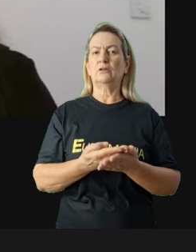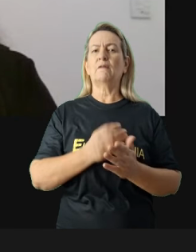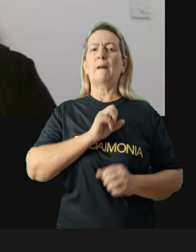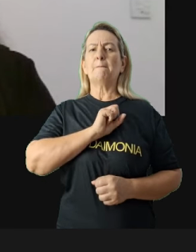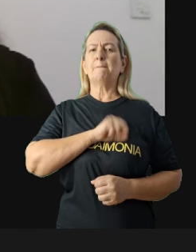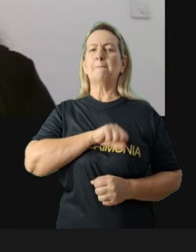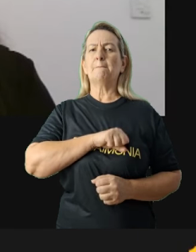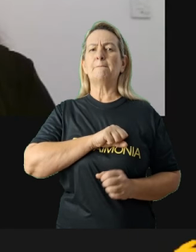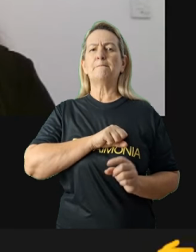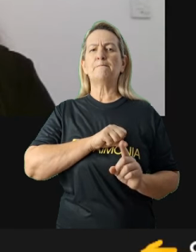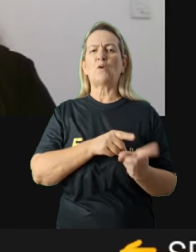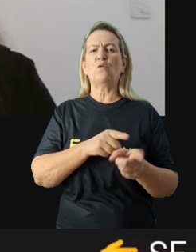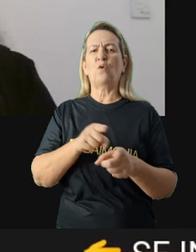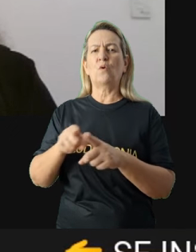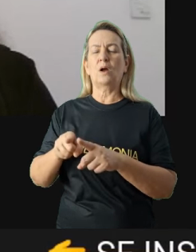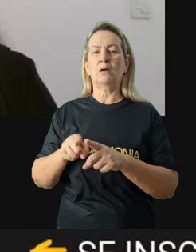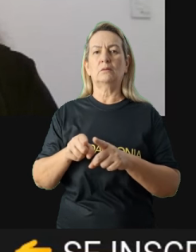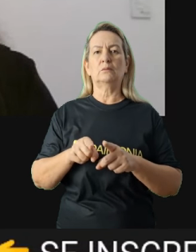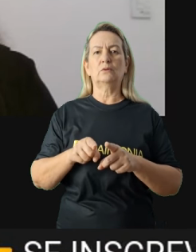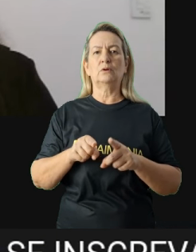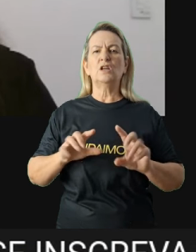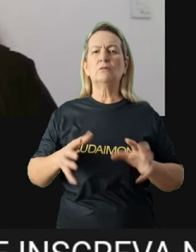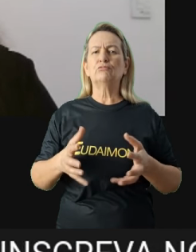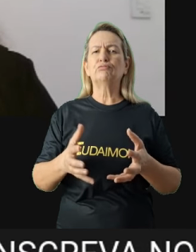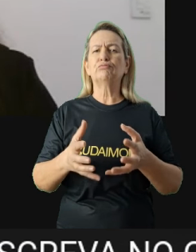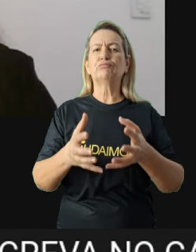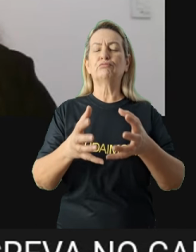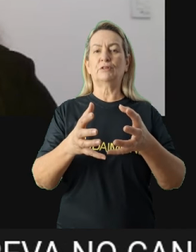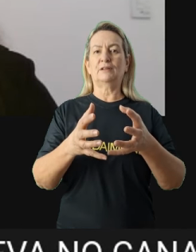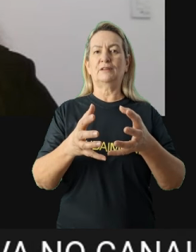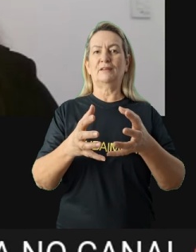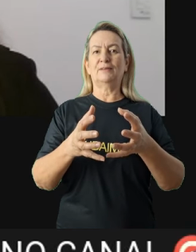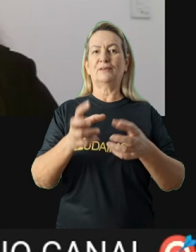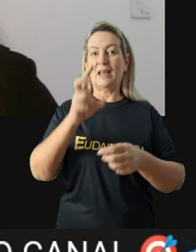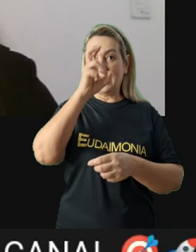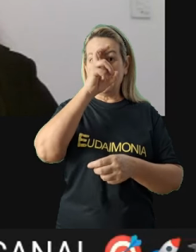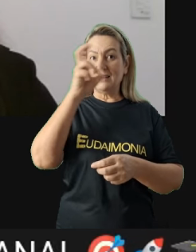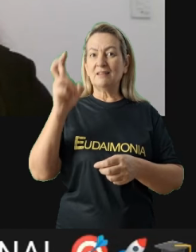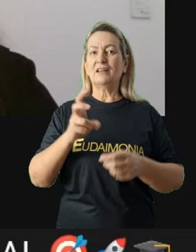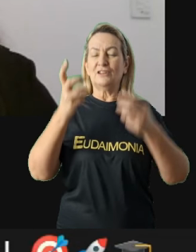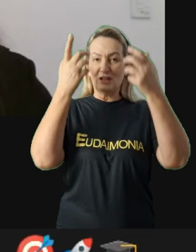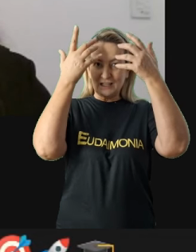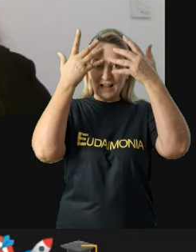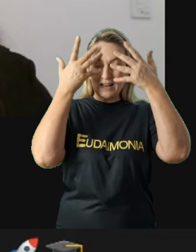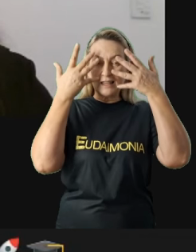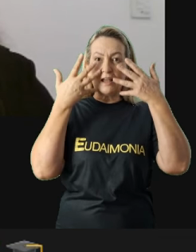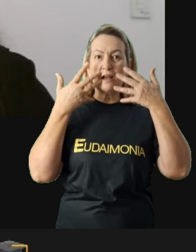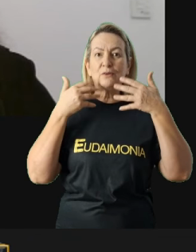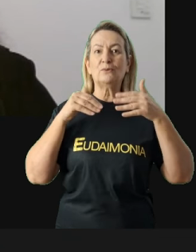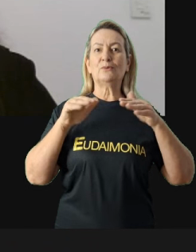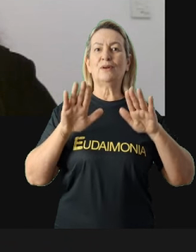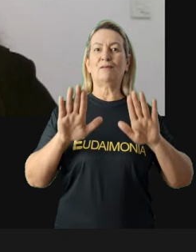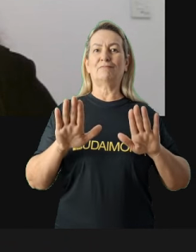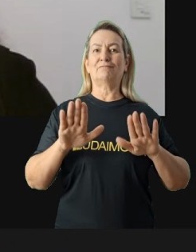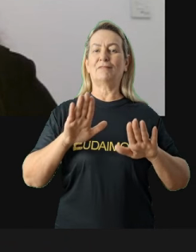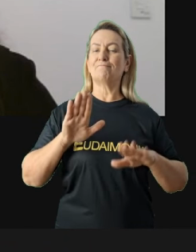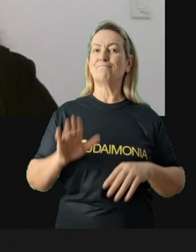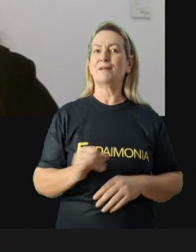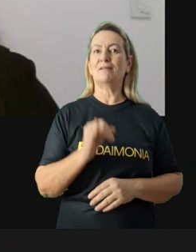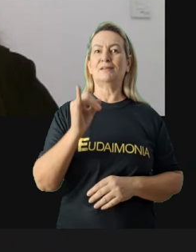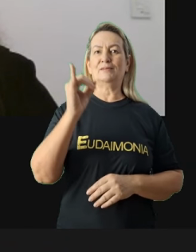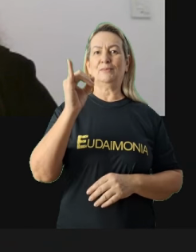forma, eu acredito que a gente vai estar provocando e estimulando a mais importante das inteligências, que é a inteligência